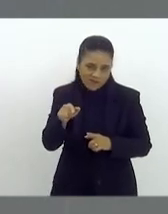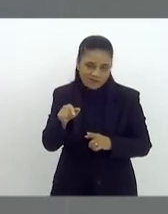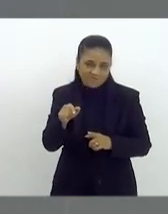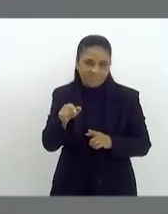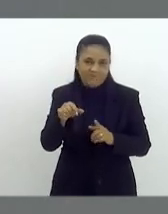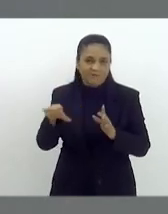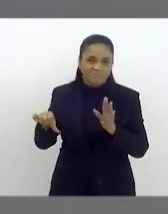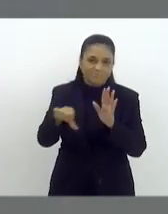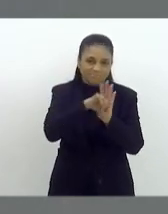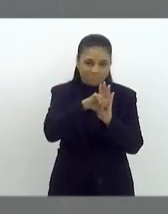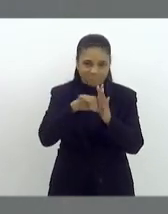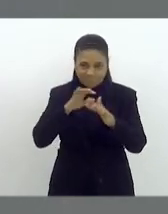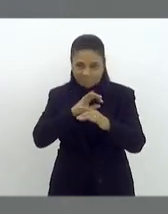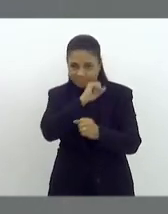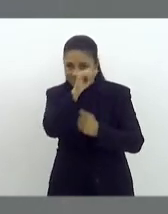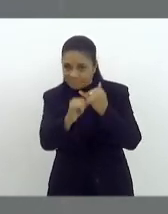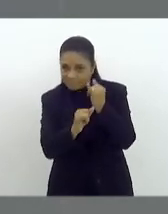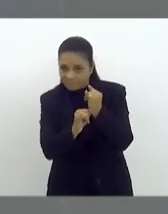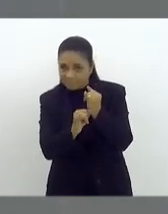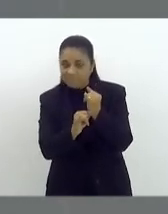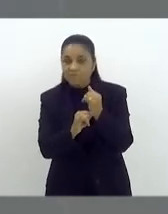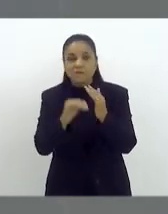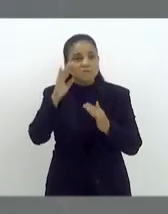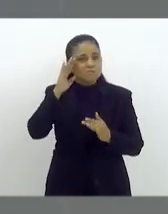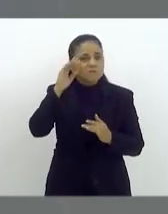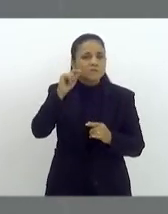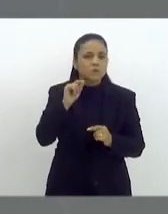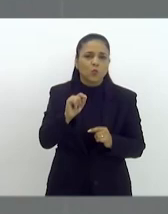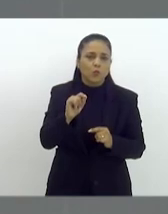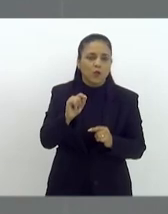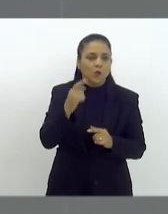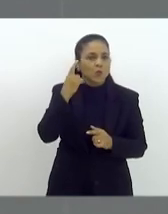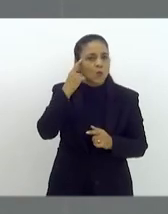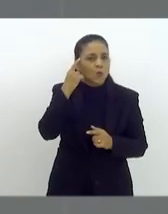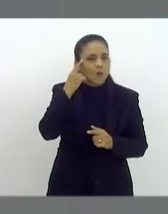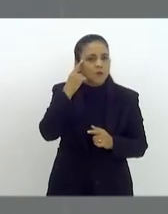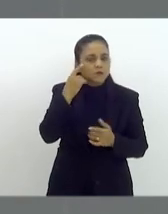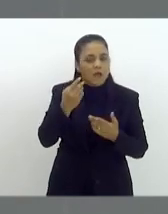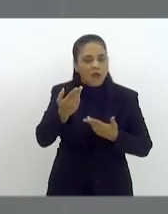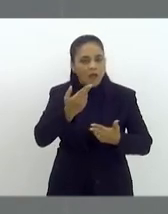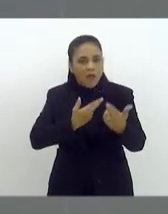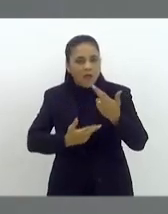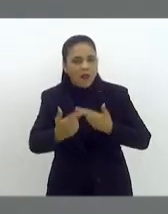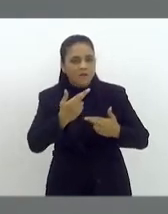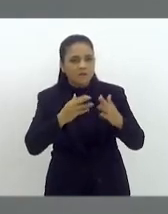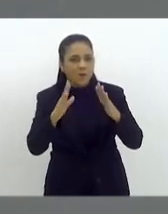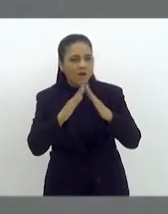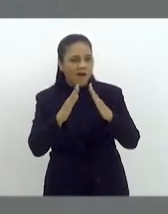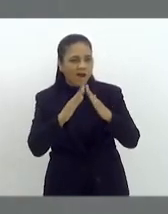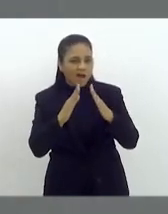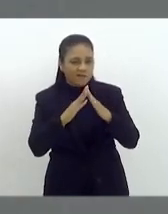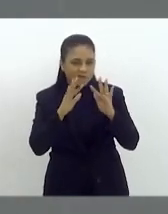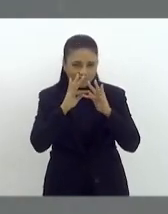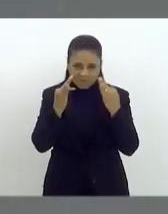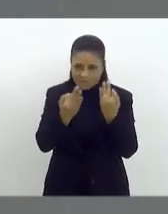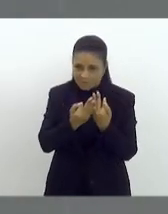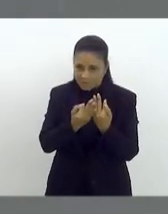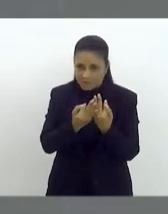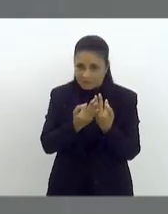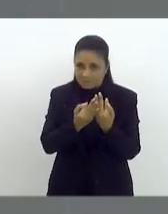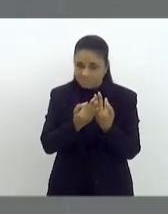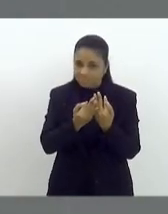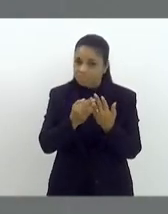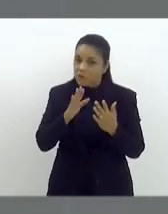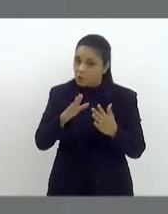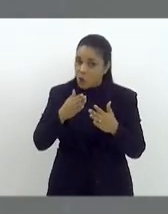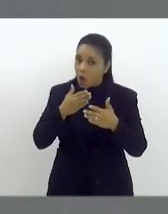virtuais e principalmente quando se pensa numa relação doméstica e familiar né embora não se limite